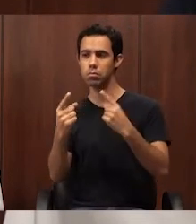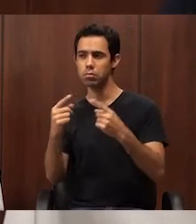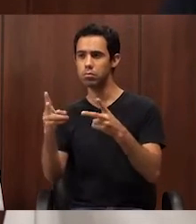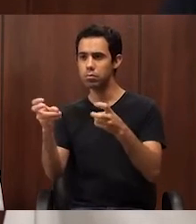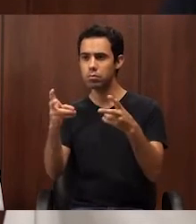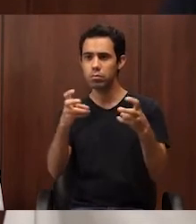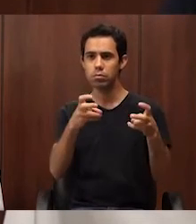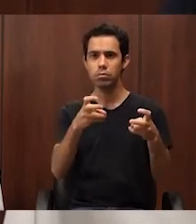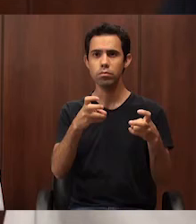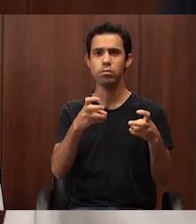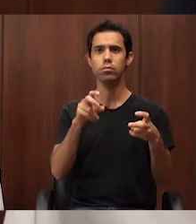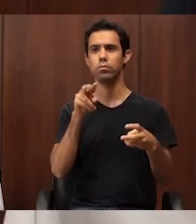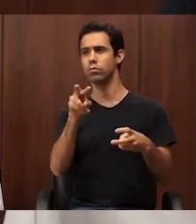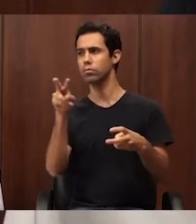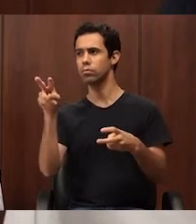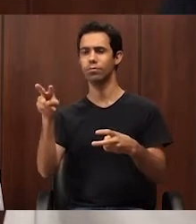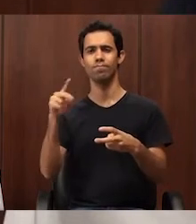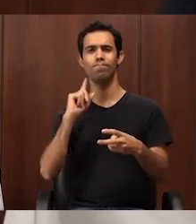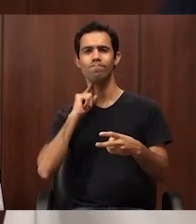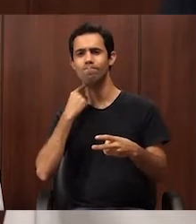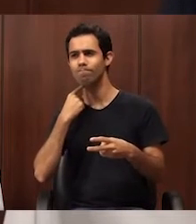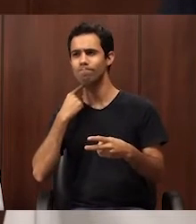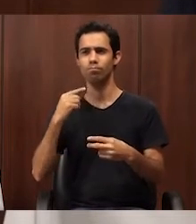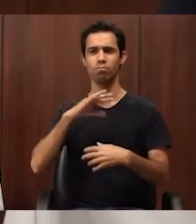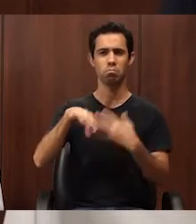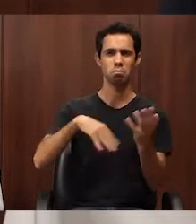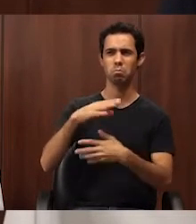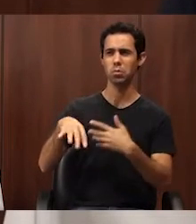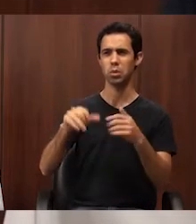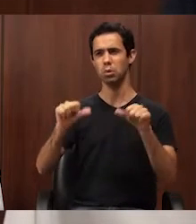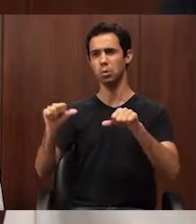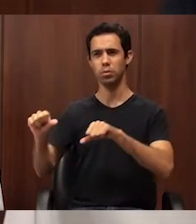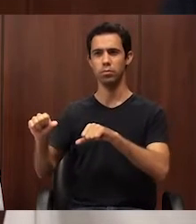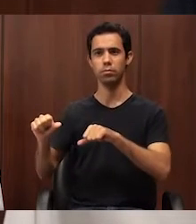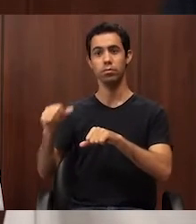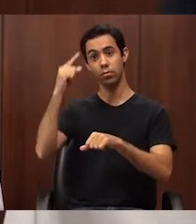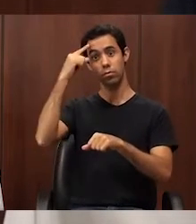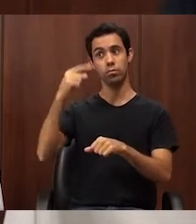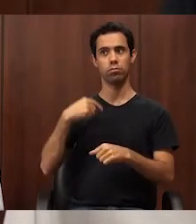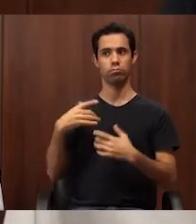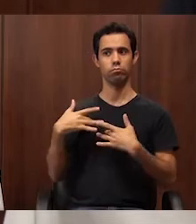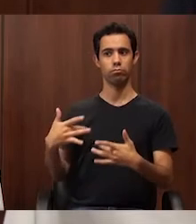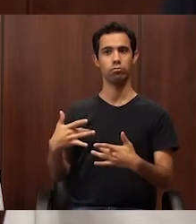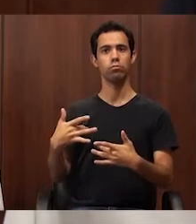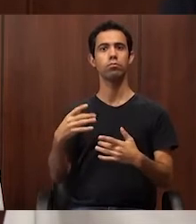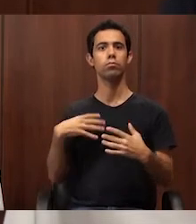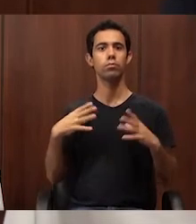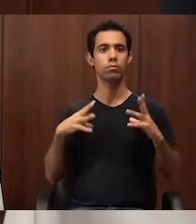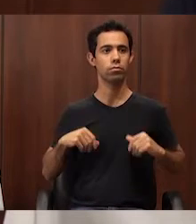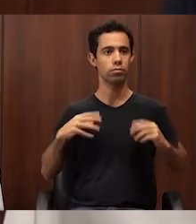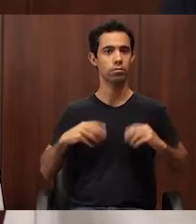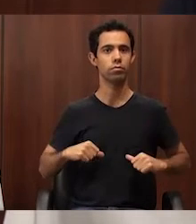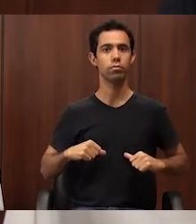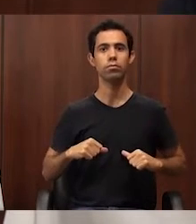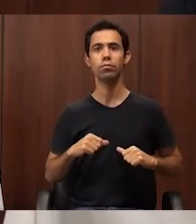que os banheiros estavam muito depredados. Aí ela se ofereceu para ser monitora dos banheiros e ensinar os alunos a usar os banheiros.